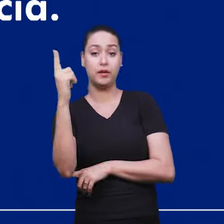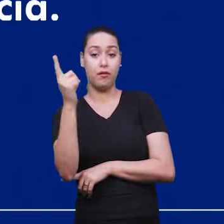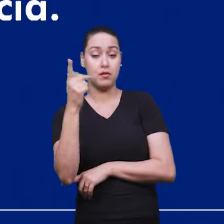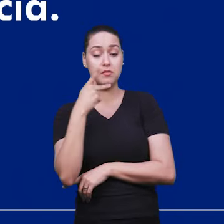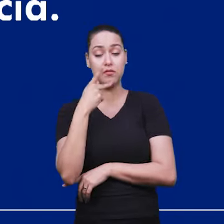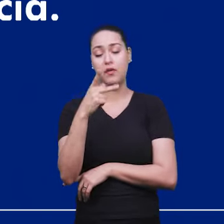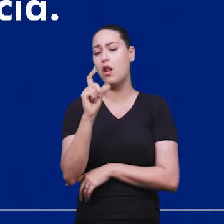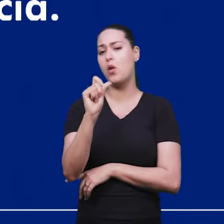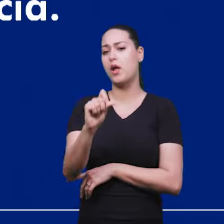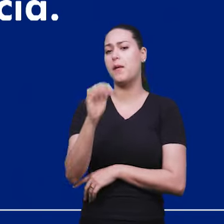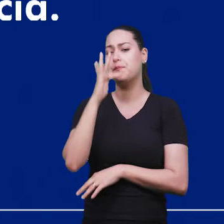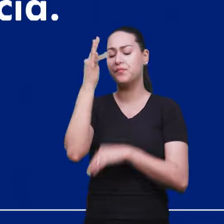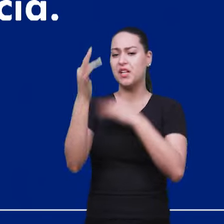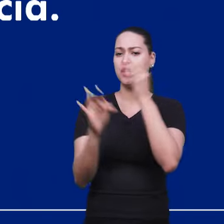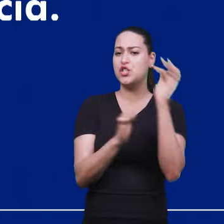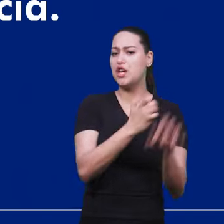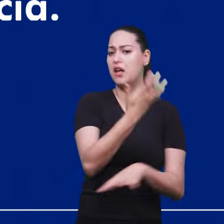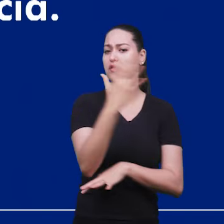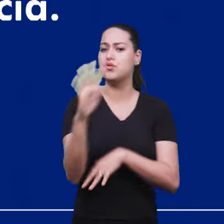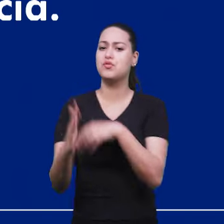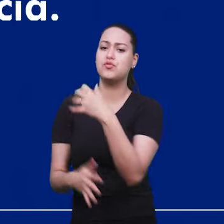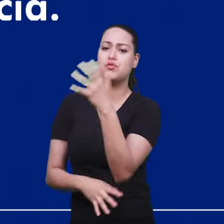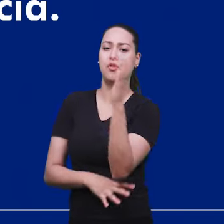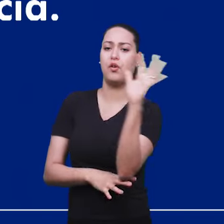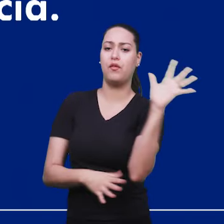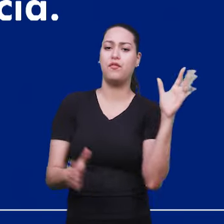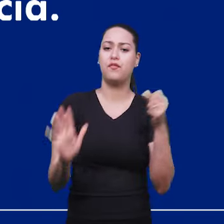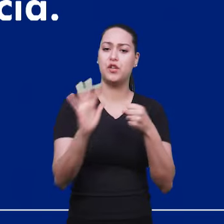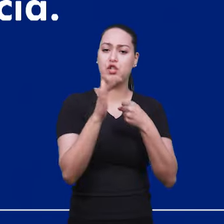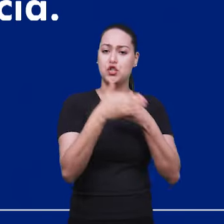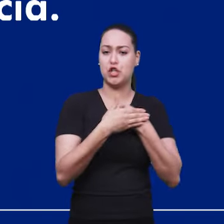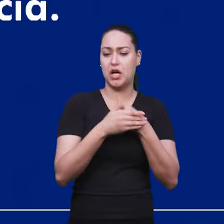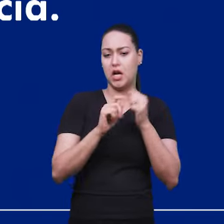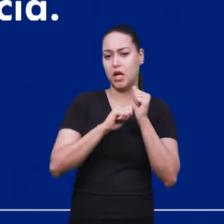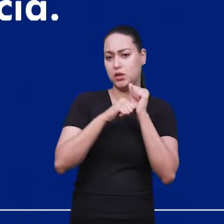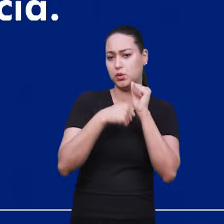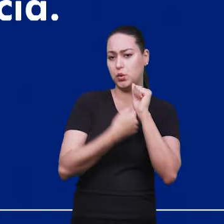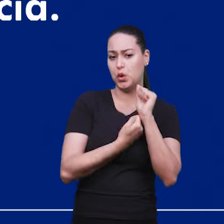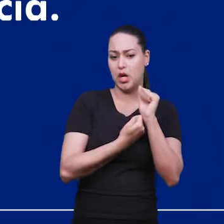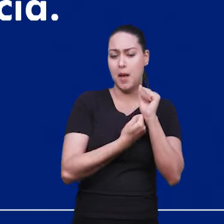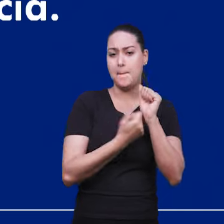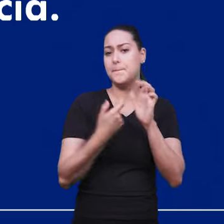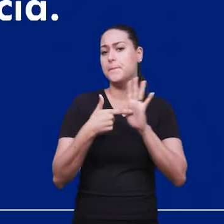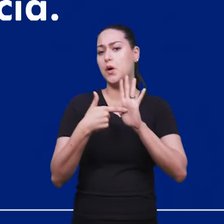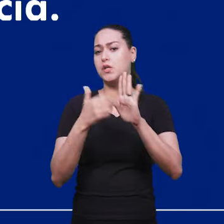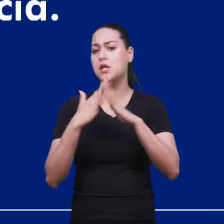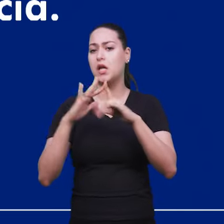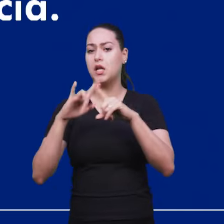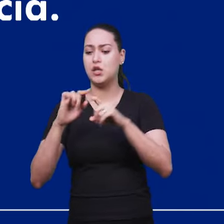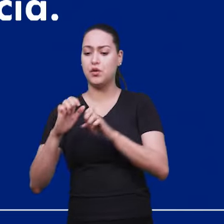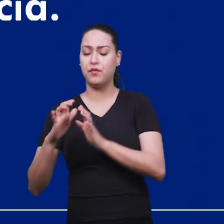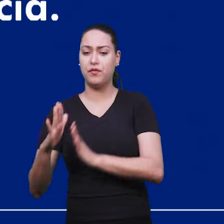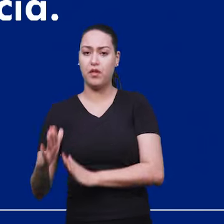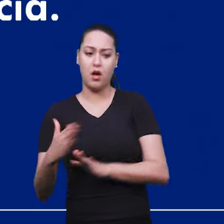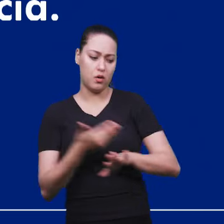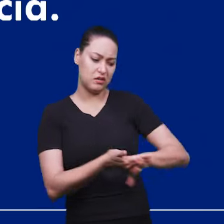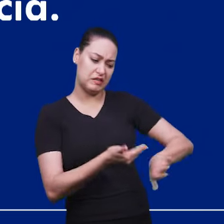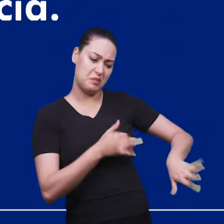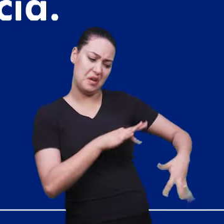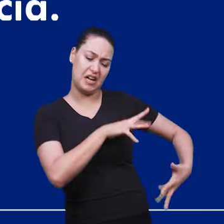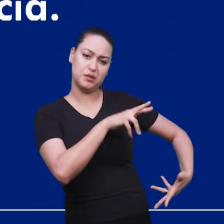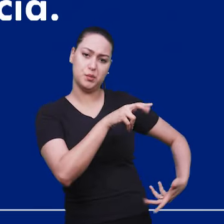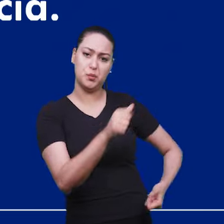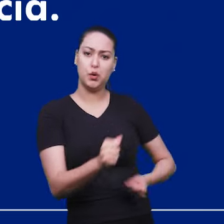estado de Goiás. Ela diz o seguinte: Jardim Fechado fala da igreja fiel, separada do mundo e que preserva